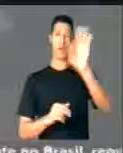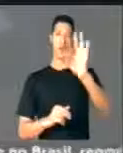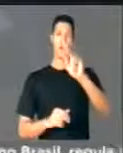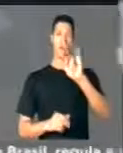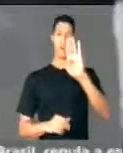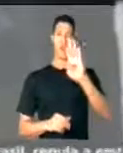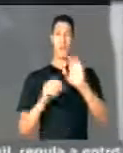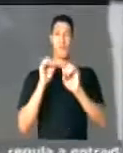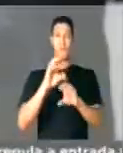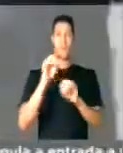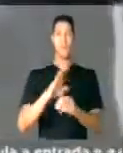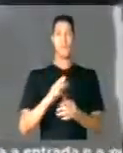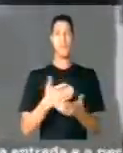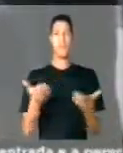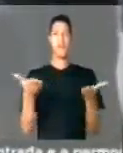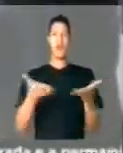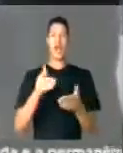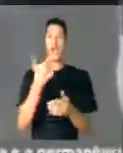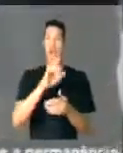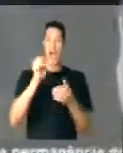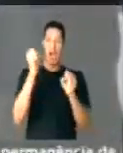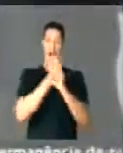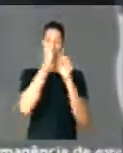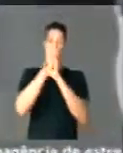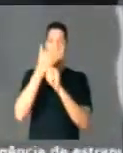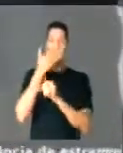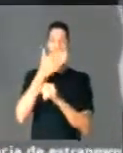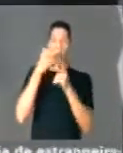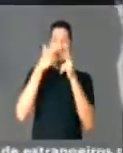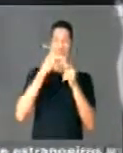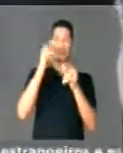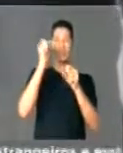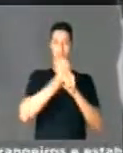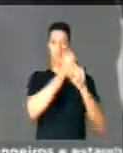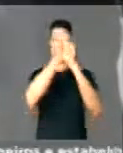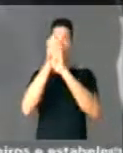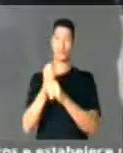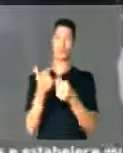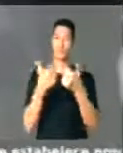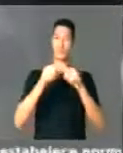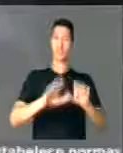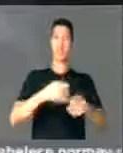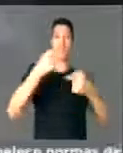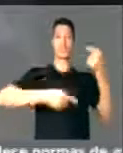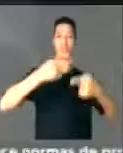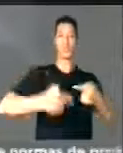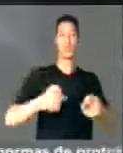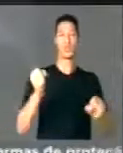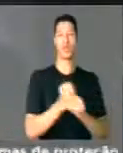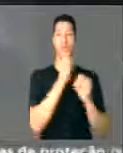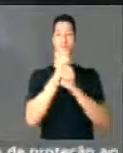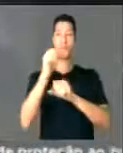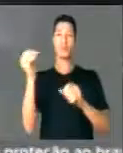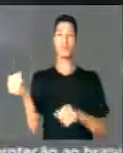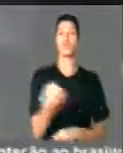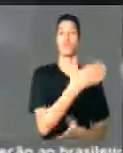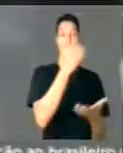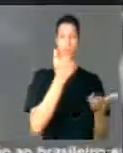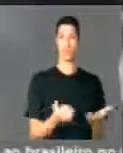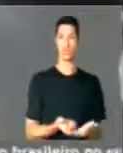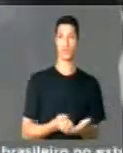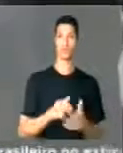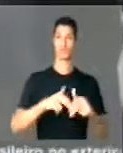10% do PIB para a educação. Agora, não uma reforma da maneira como se construiu. Não está se discutindo nessa reforma a